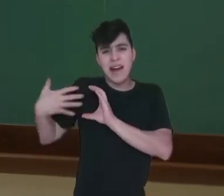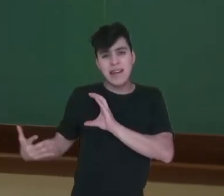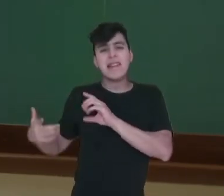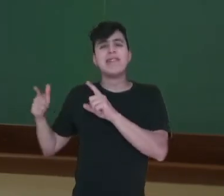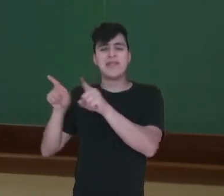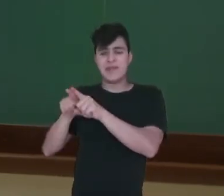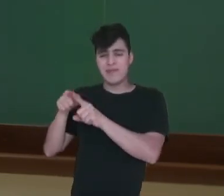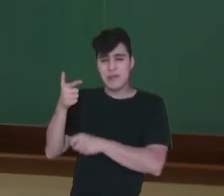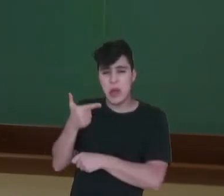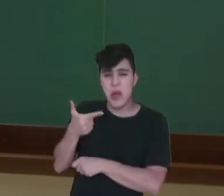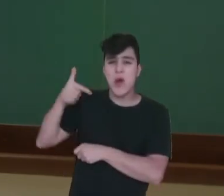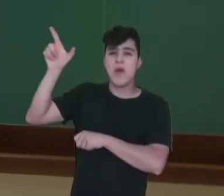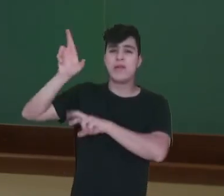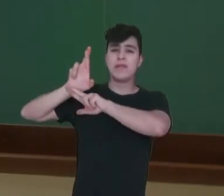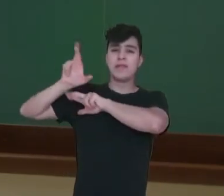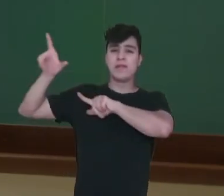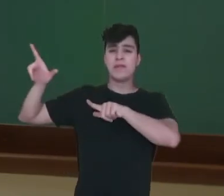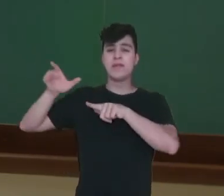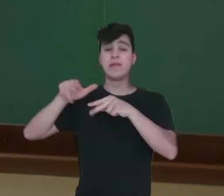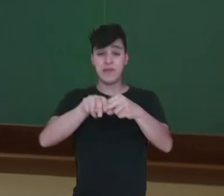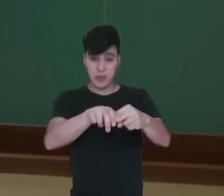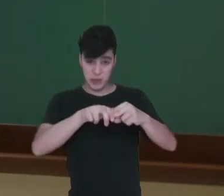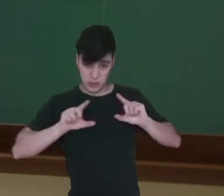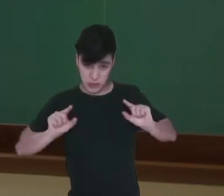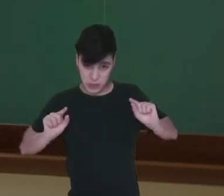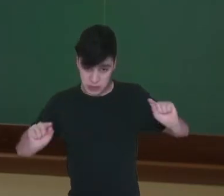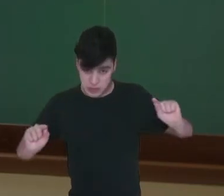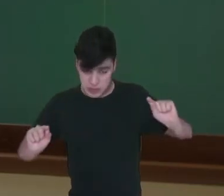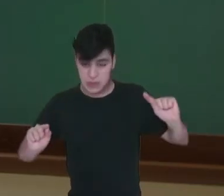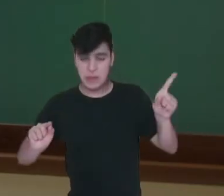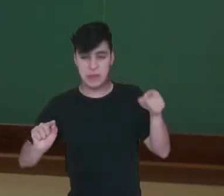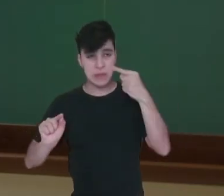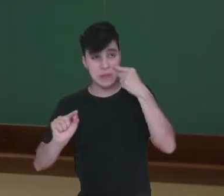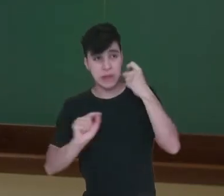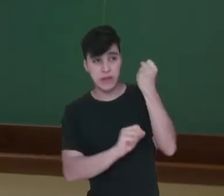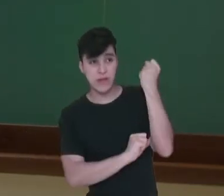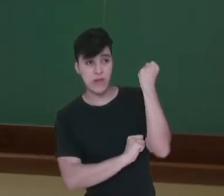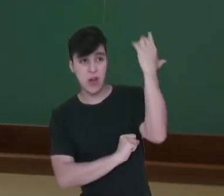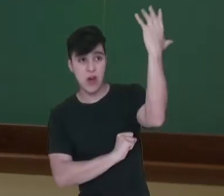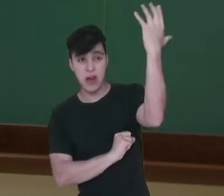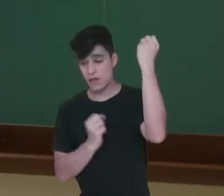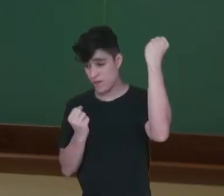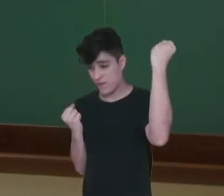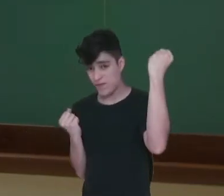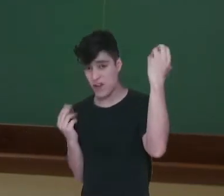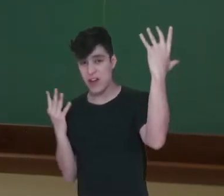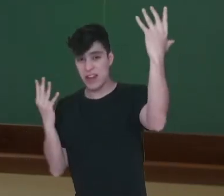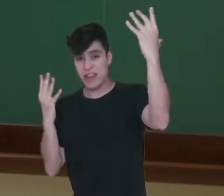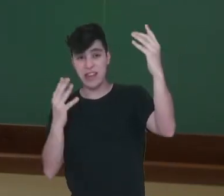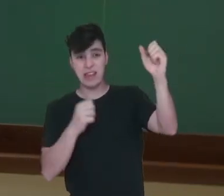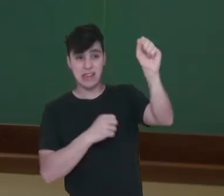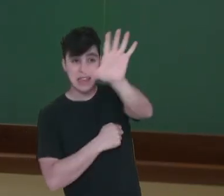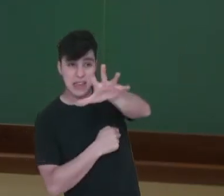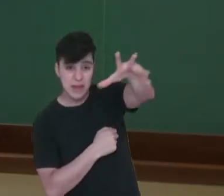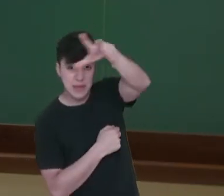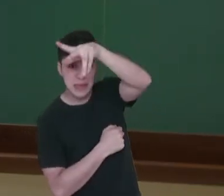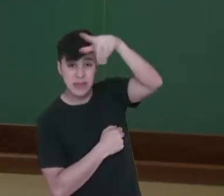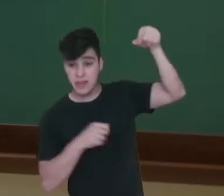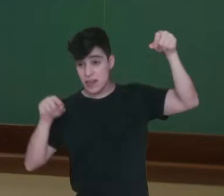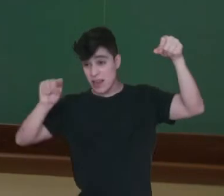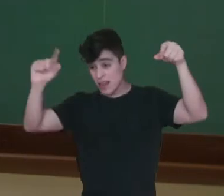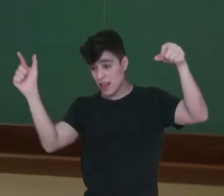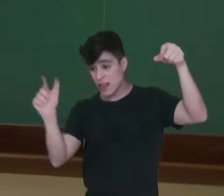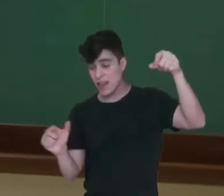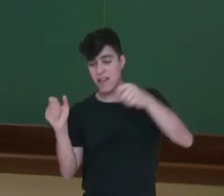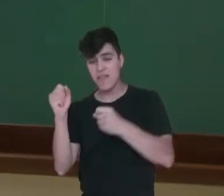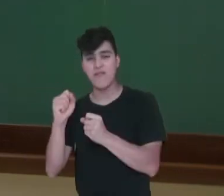também vai ser diferente. Por isso que a gente tem duas florestas, como nós estamos falando aqui, floresta amazônica e floresta atlântica, mas